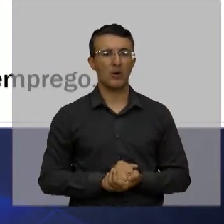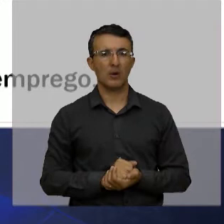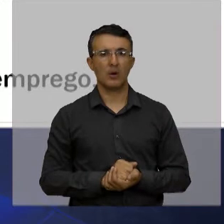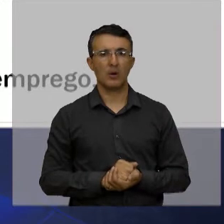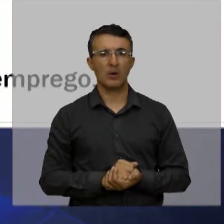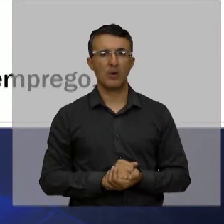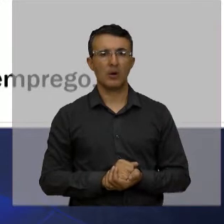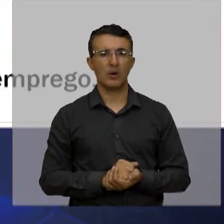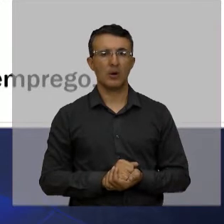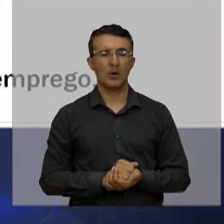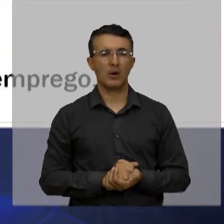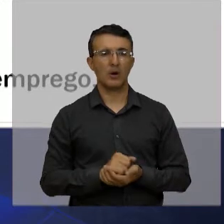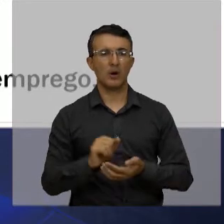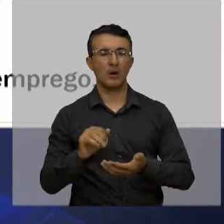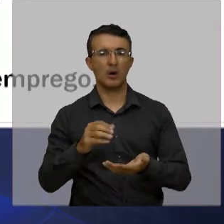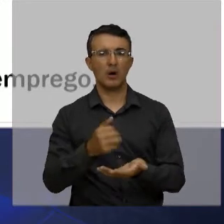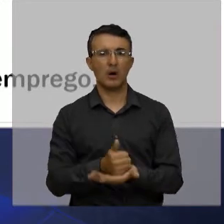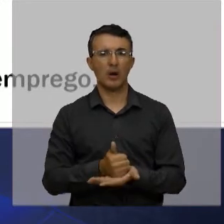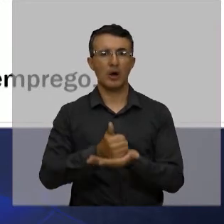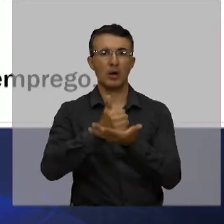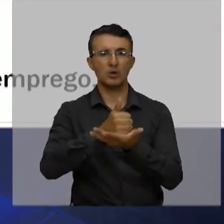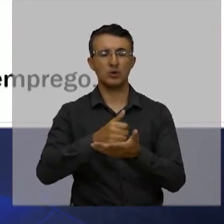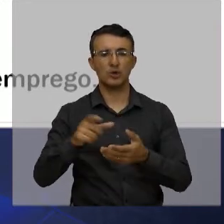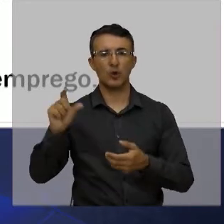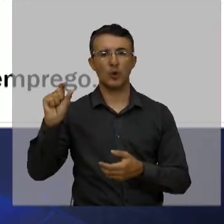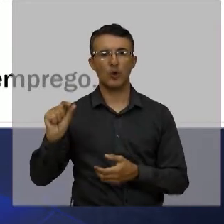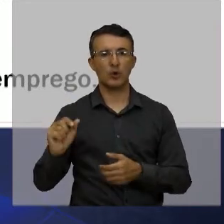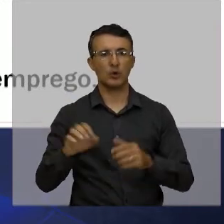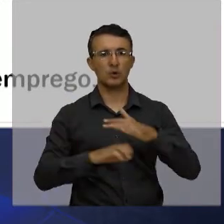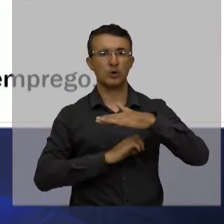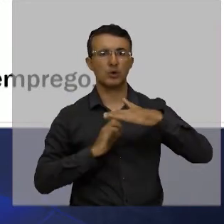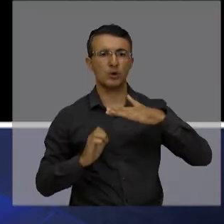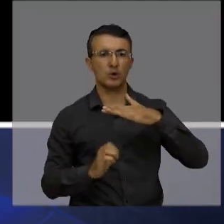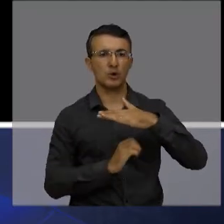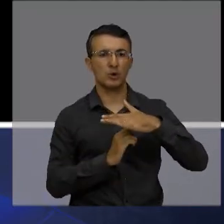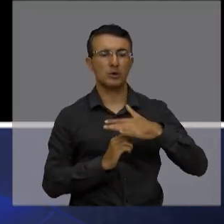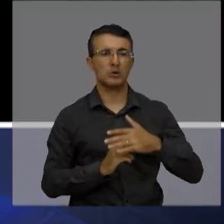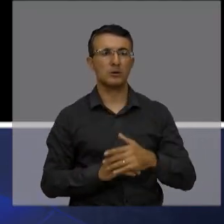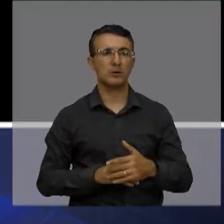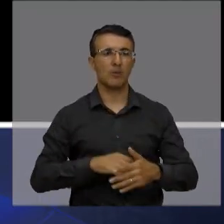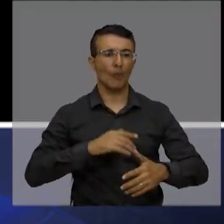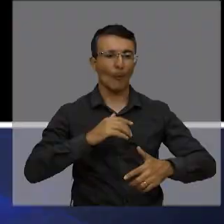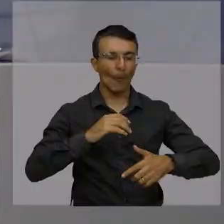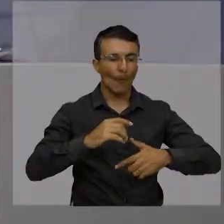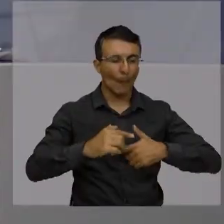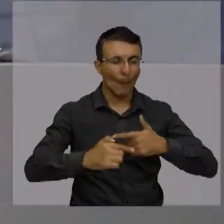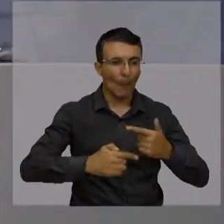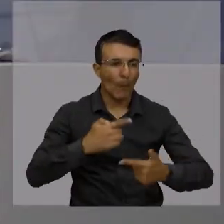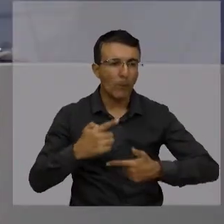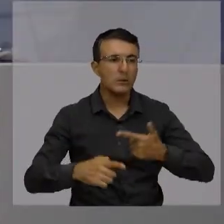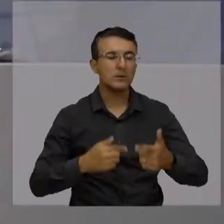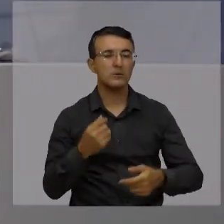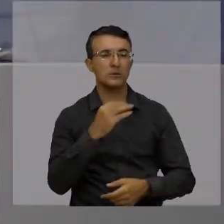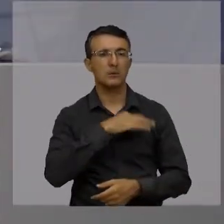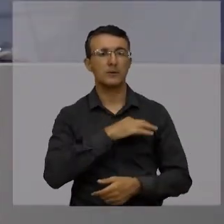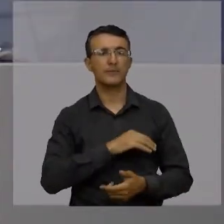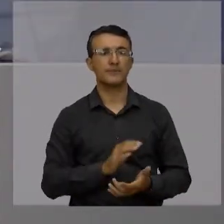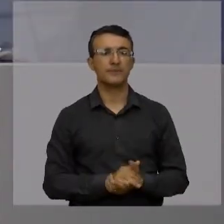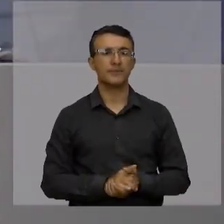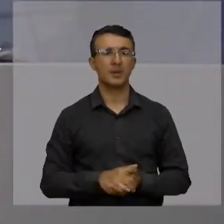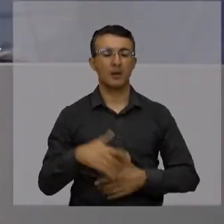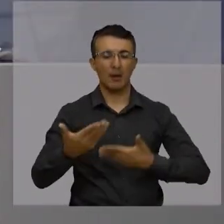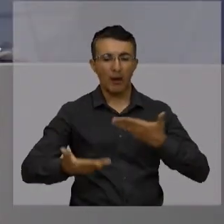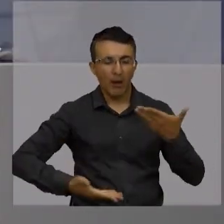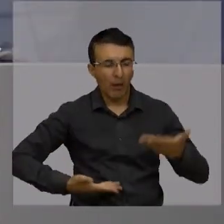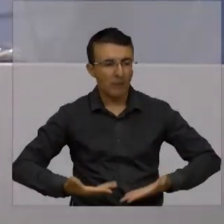R$600, ajuda as pequenas empresas e geração de renda. Então, as trabalhadoras domésticas, no dia de hoje, toda a